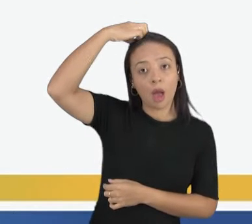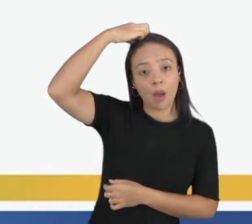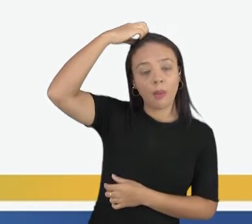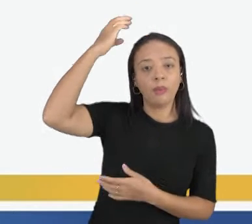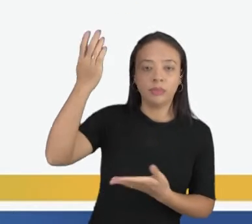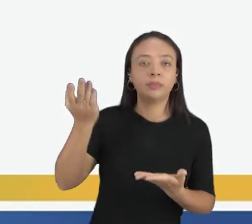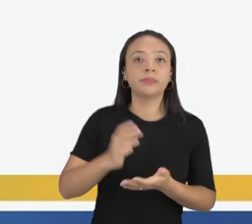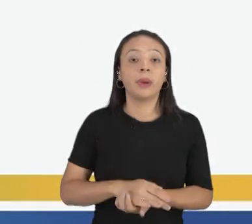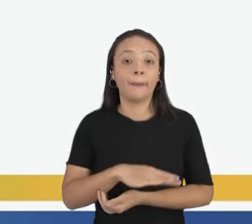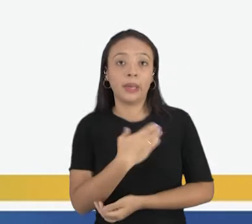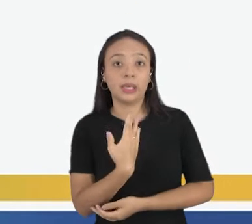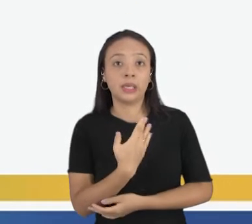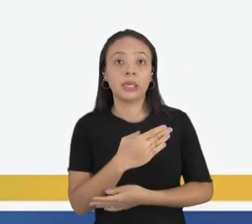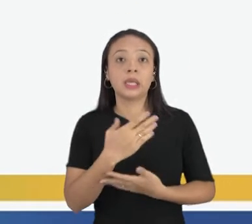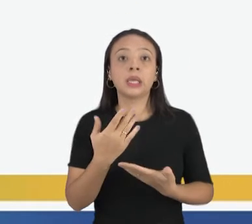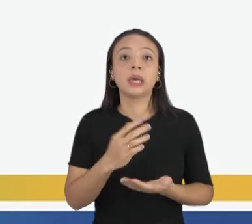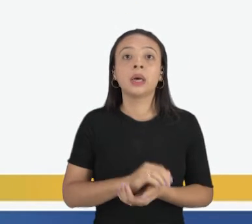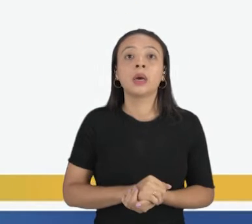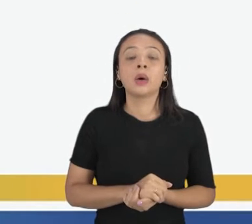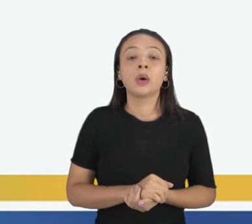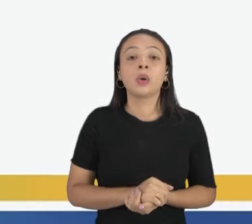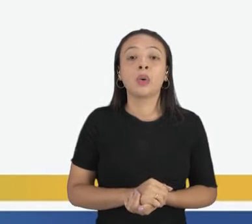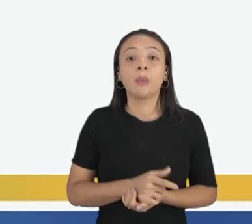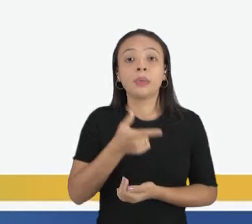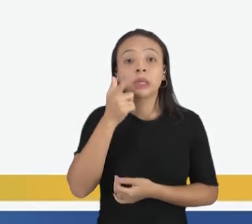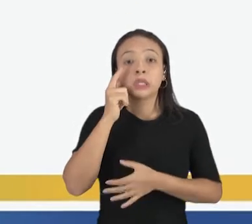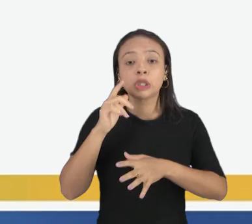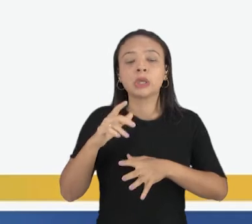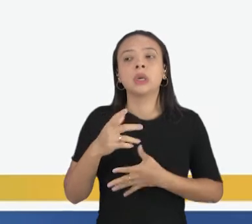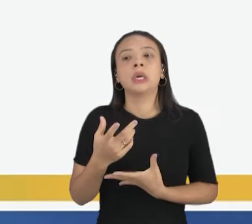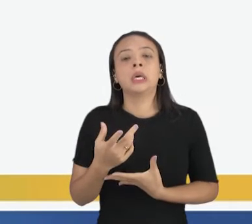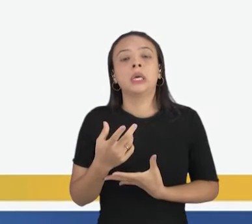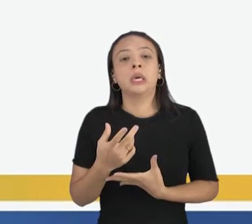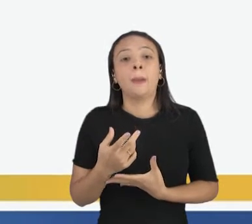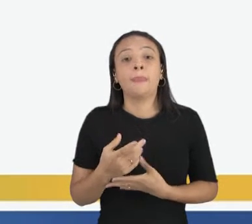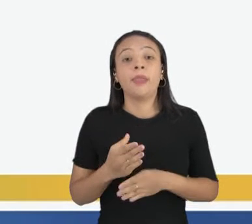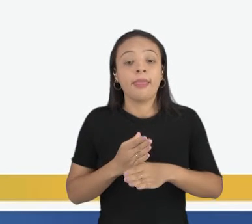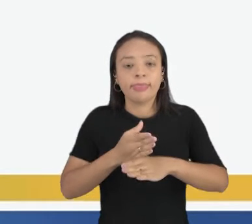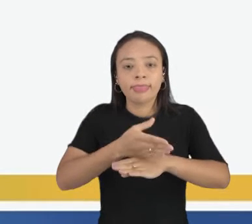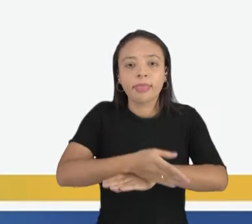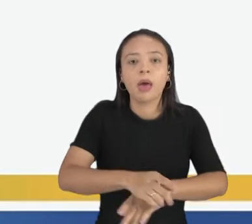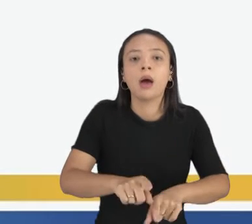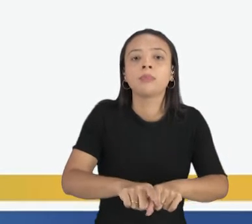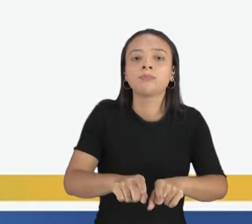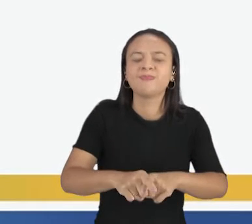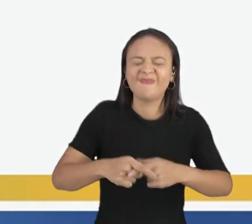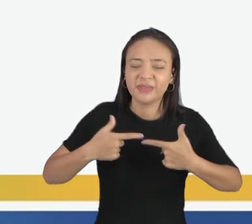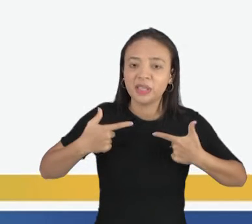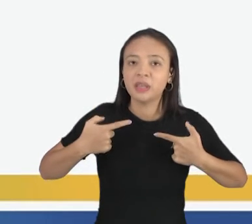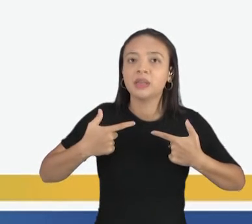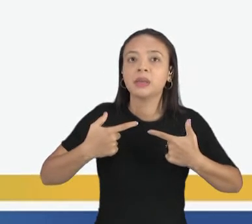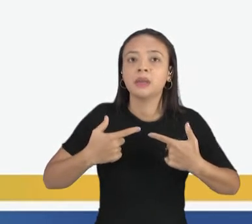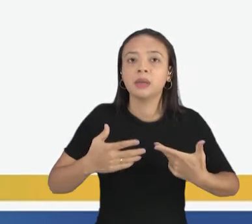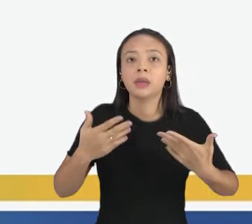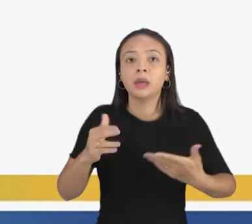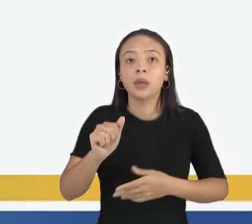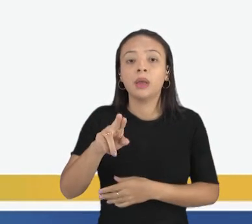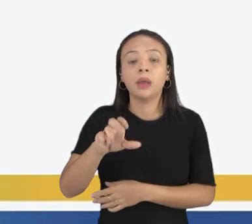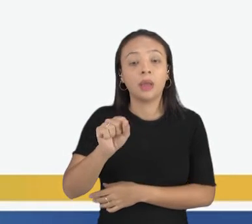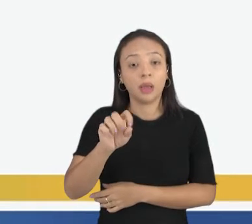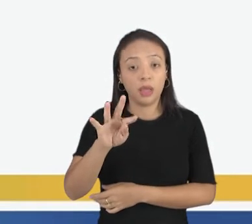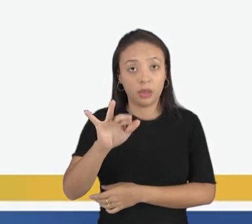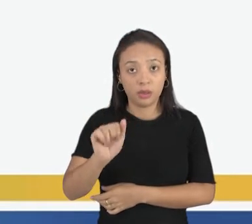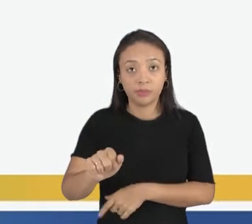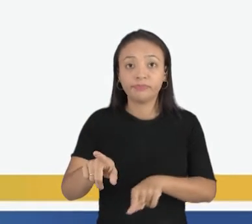Sérvia, que seriam a França, a Inglaterra e a Rússia, tomaram então suas dores, né, e entraram então no conflito, e a Áustria, por sua